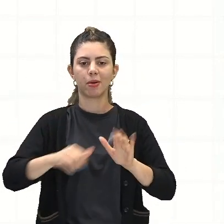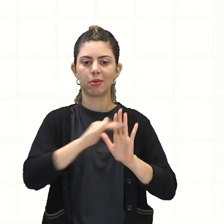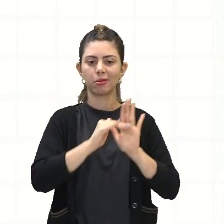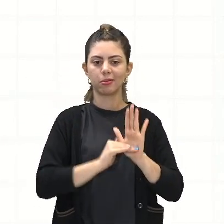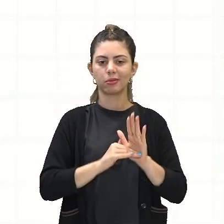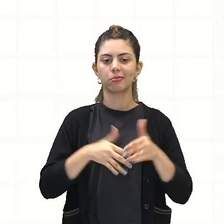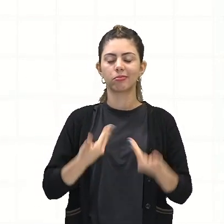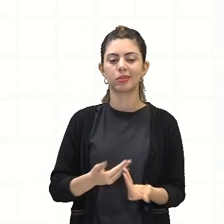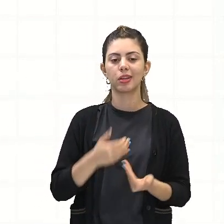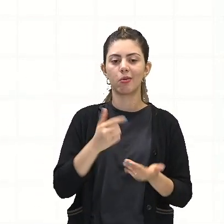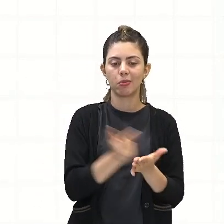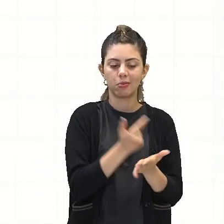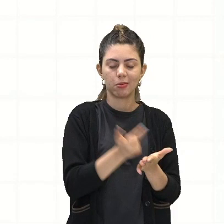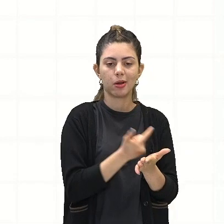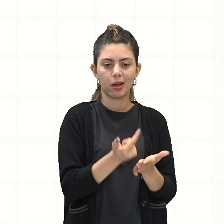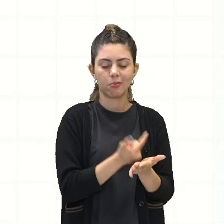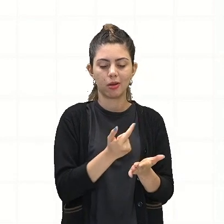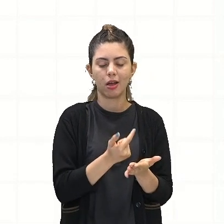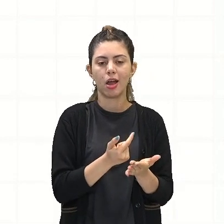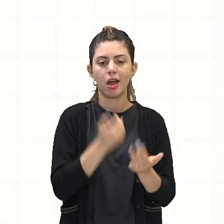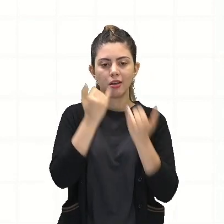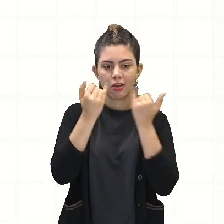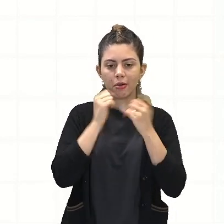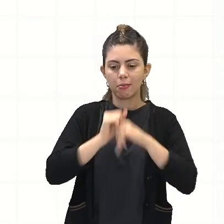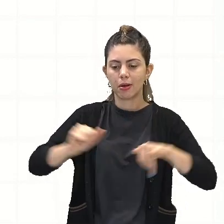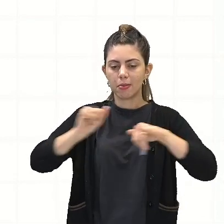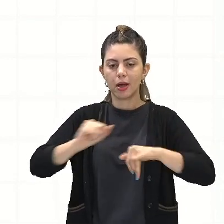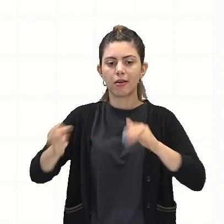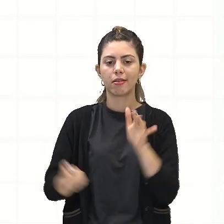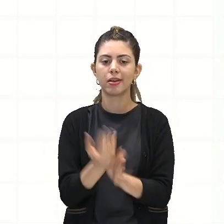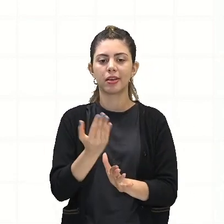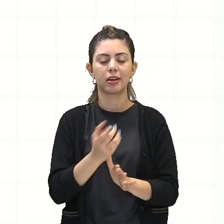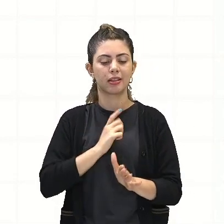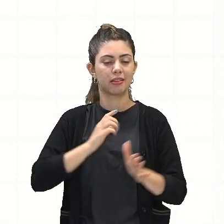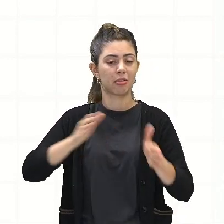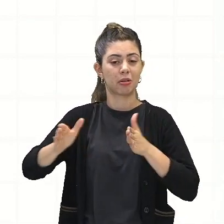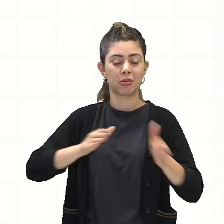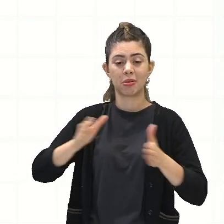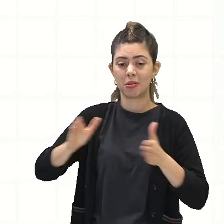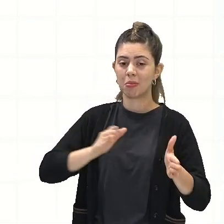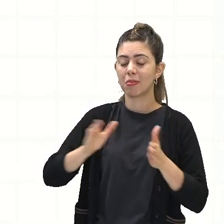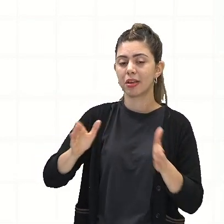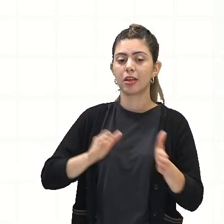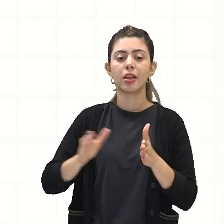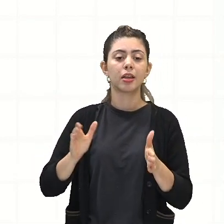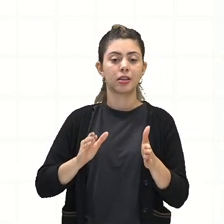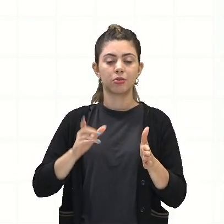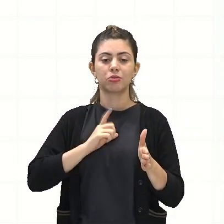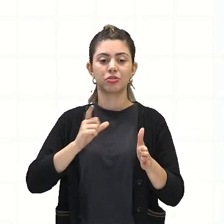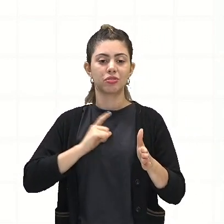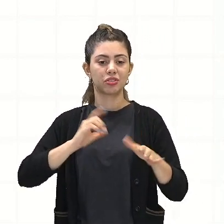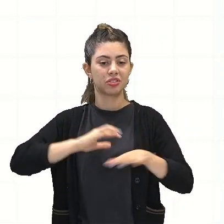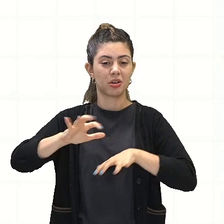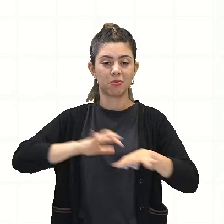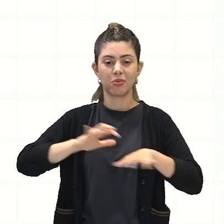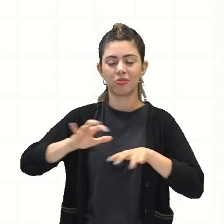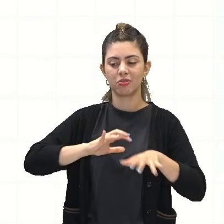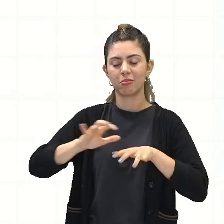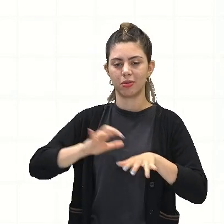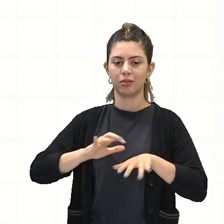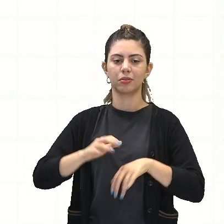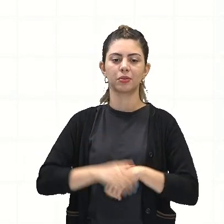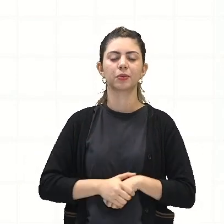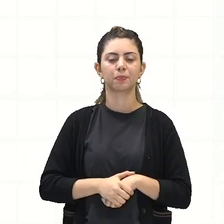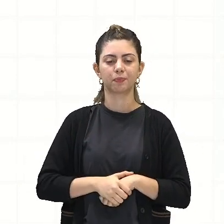reprodução e a impressão de livros em uma velocidade sem precedentes. Então, isso